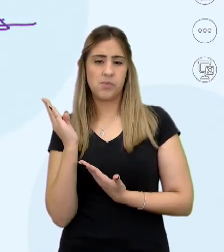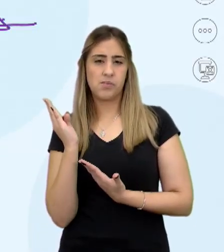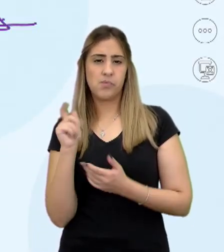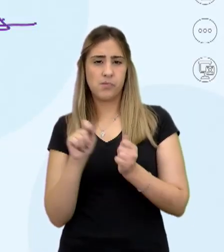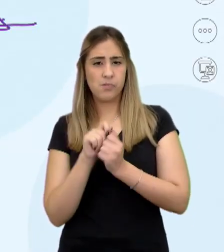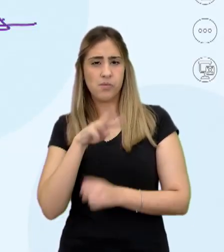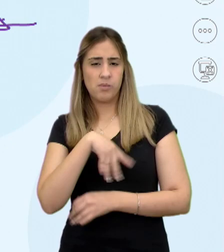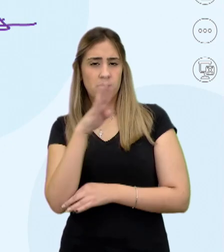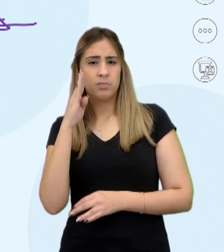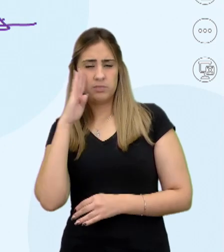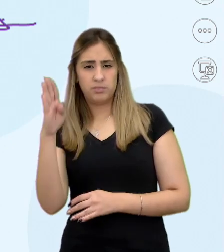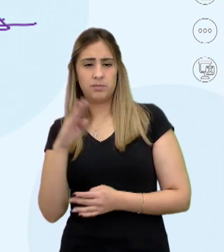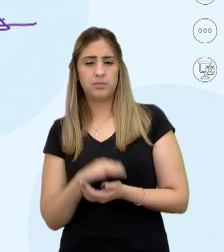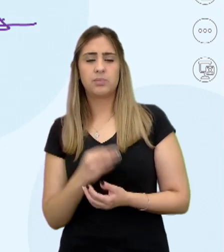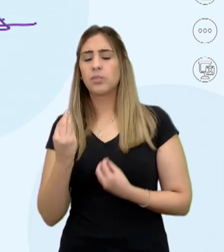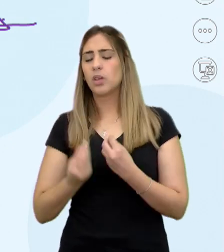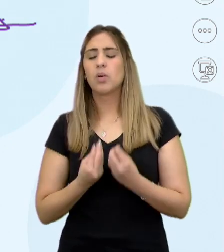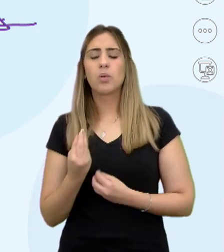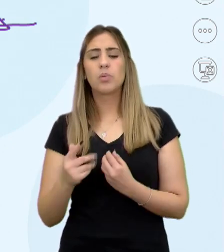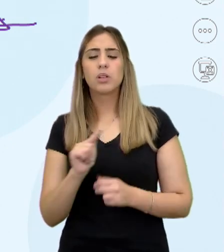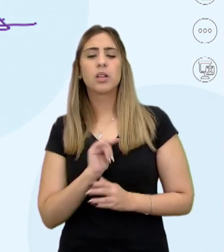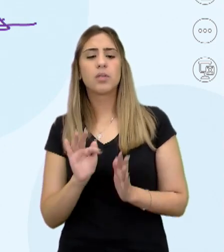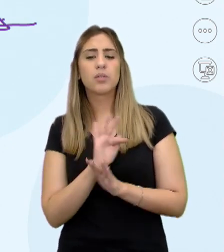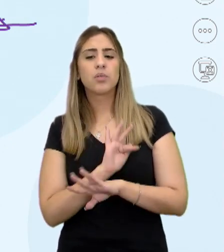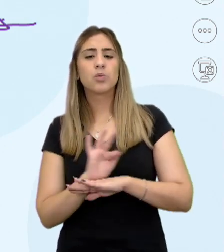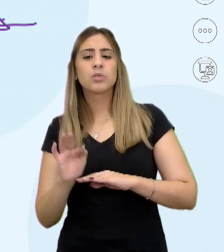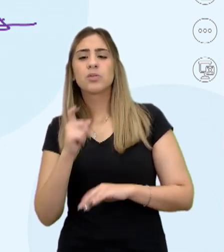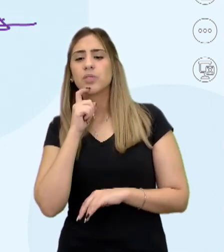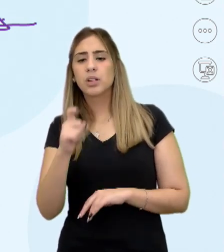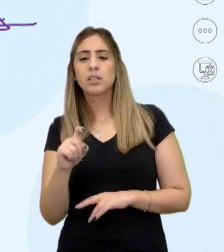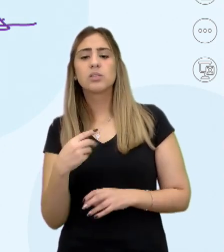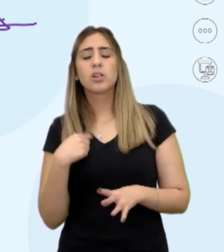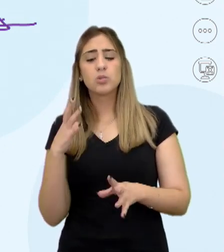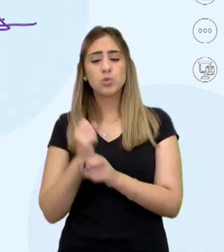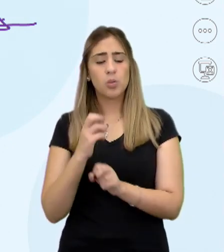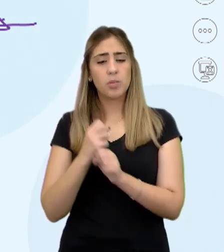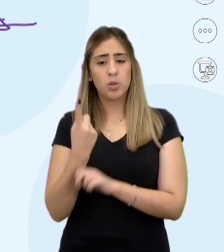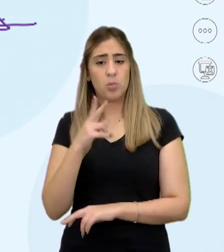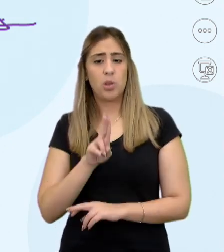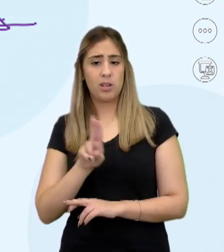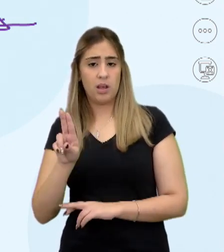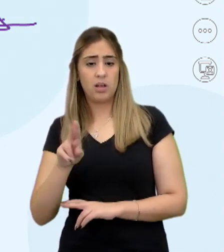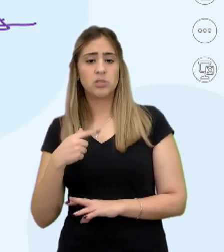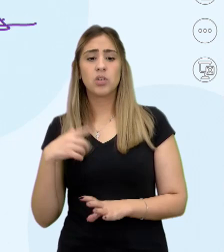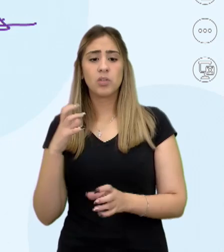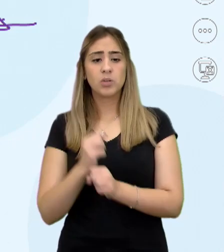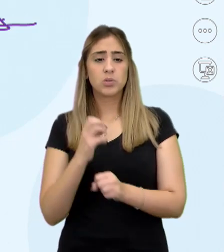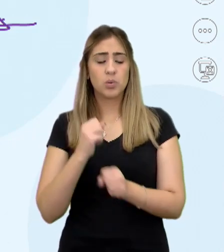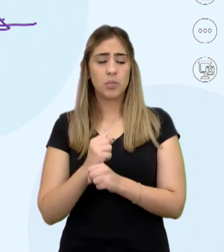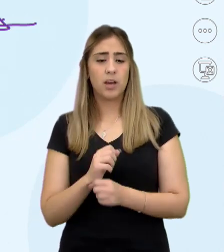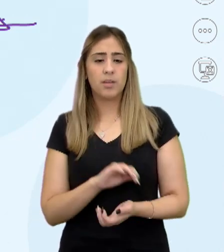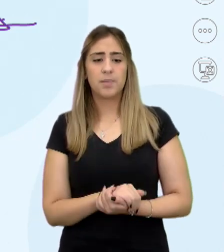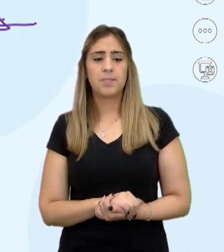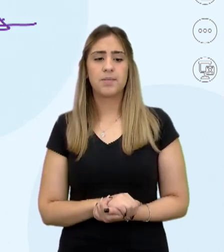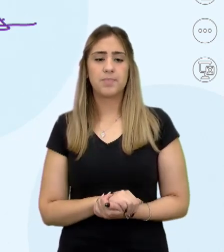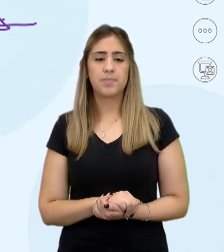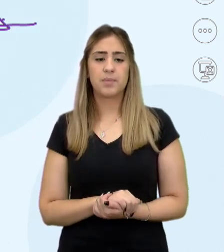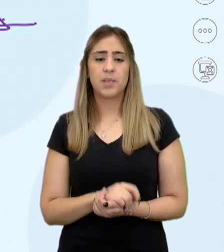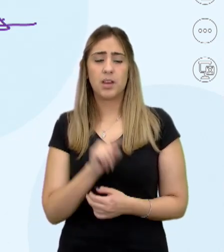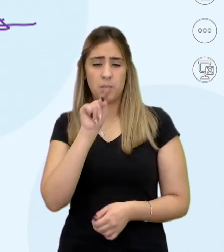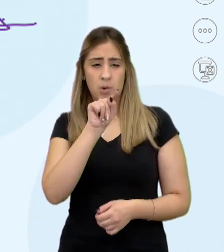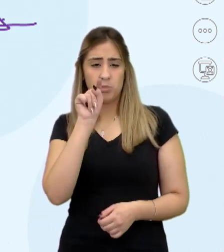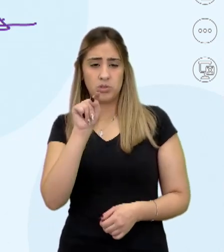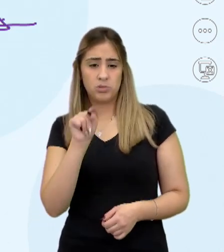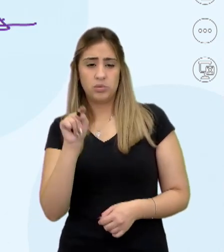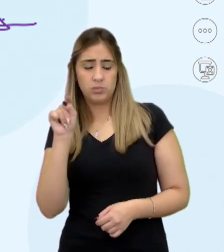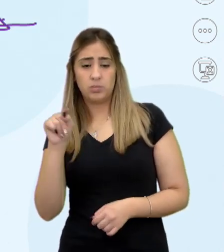fazer o gráfico principal? Como a gente tem a função em verde, que é somando uma unidade, eu vou somar uma unidade, ou seja, esses